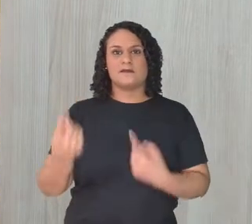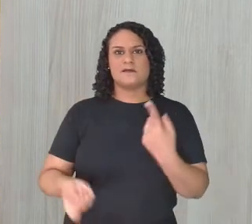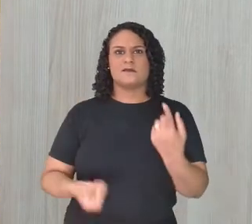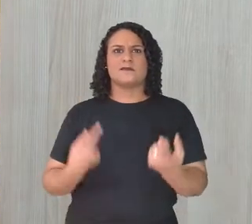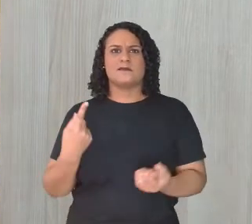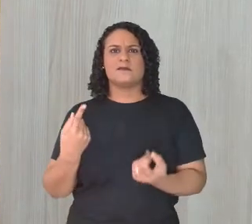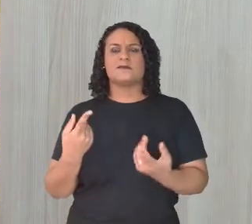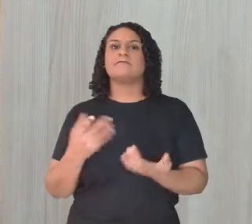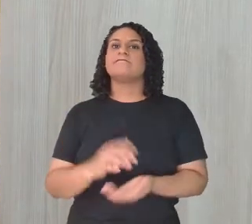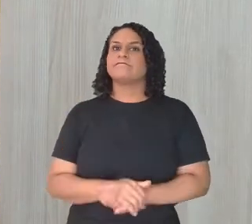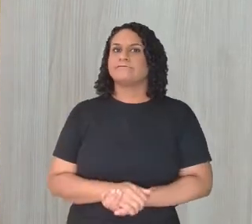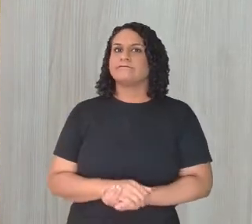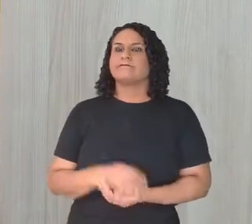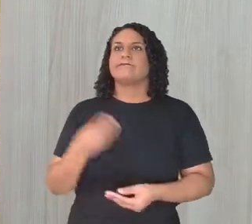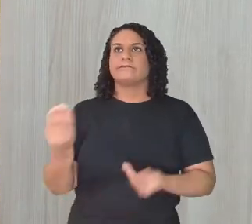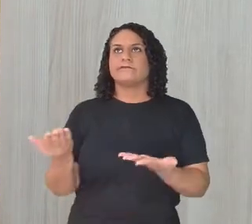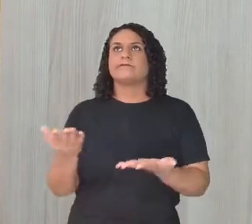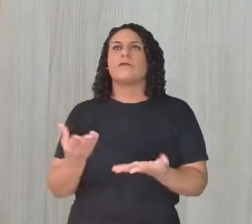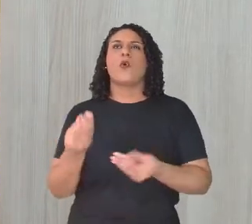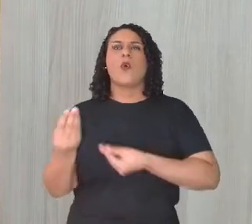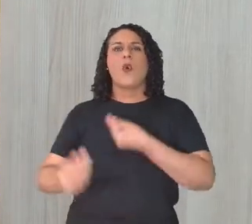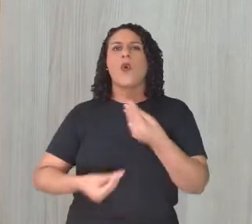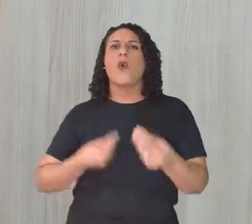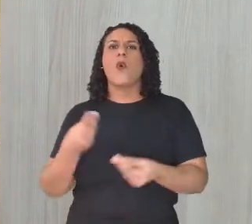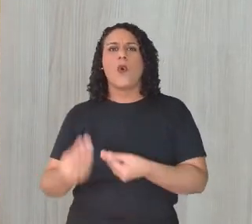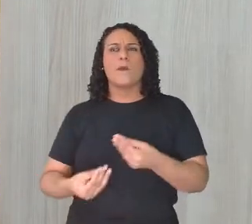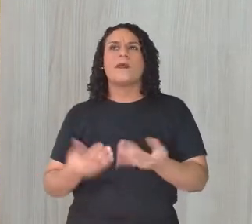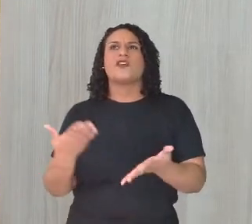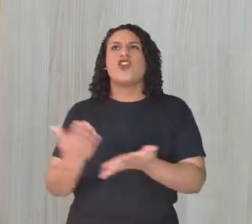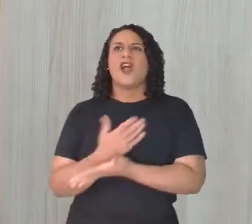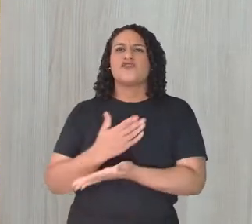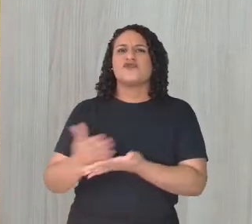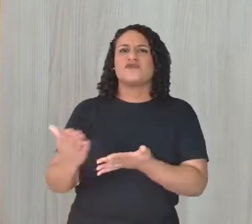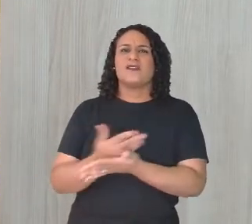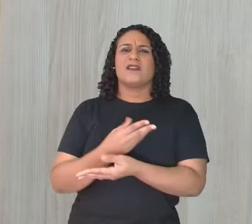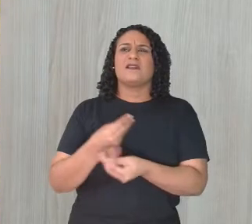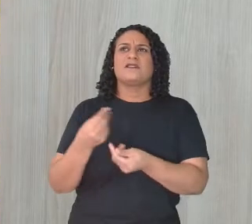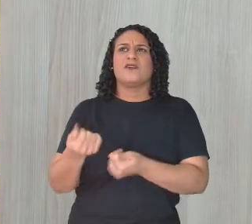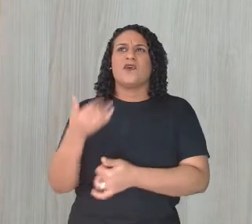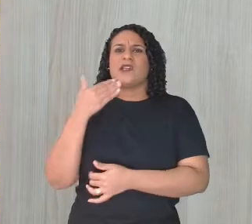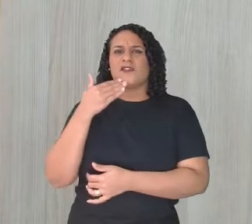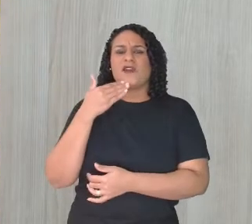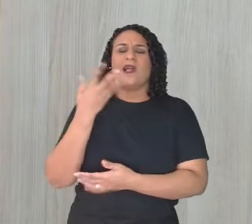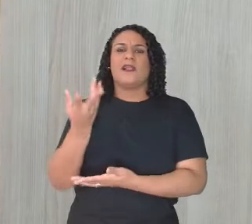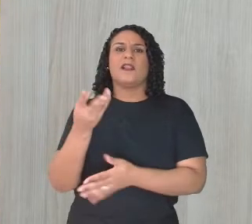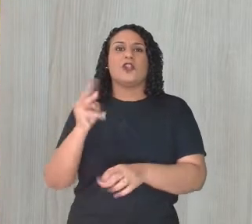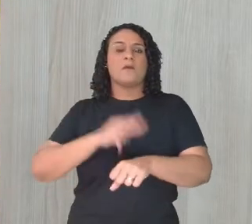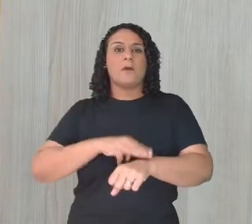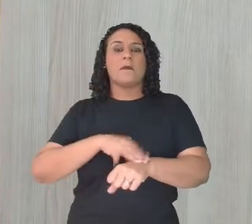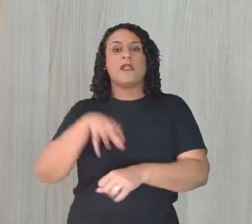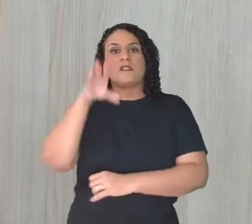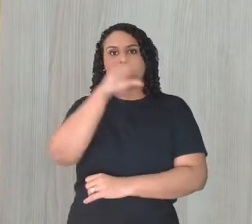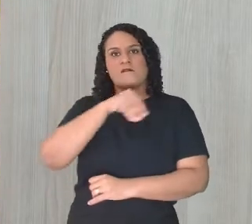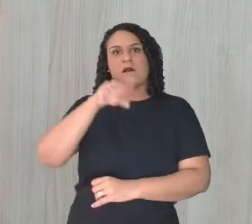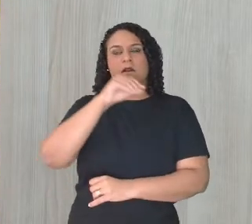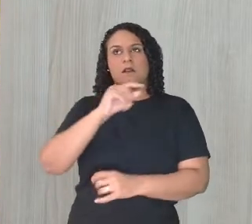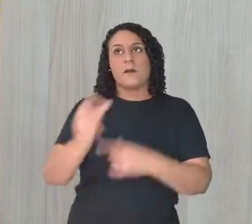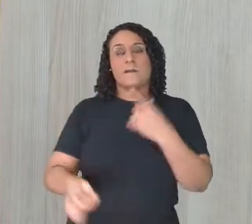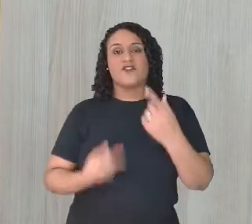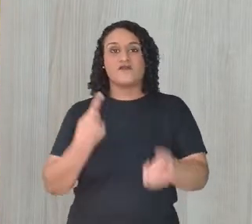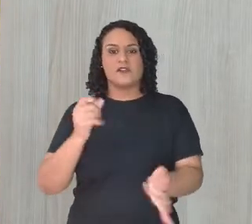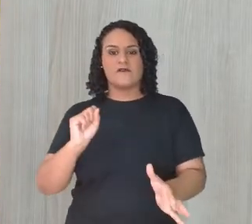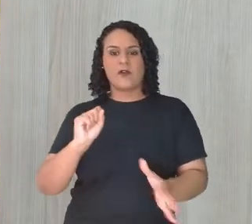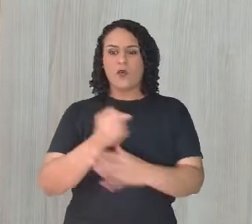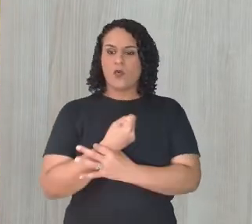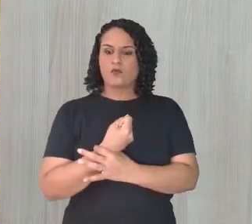gente, inclusive, comete alguns desvios na fala, mas a gente faz isso com tanta segurança em defesa